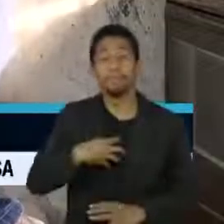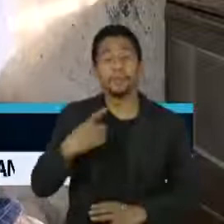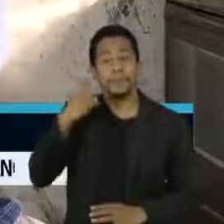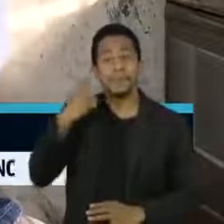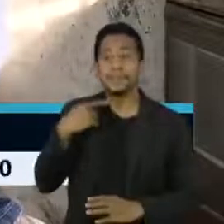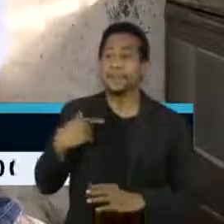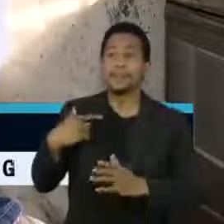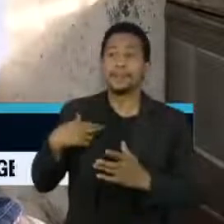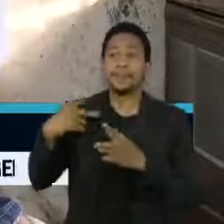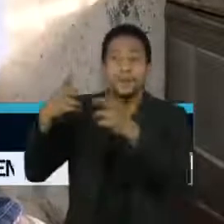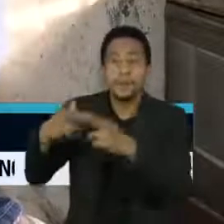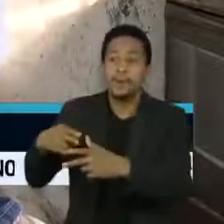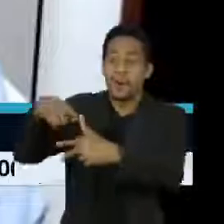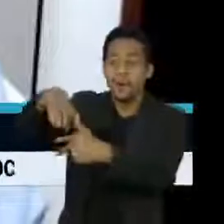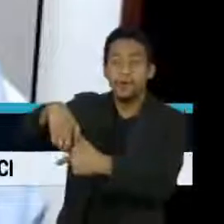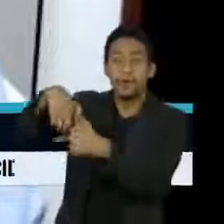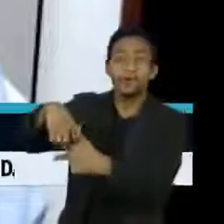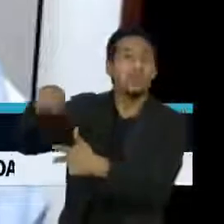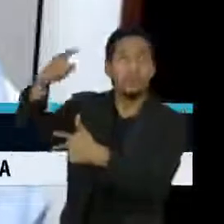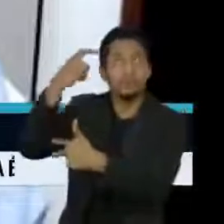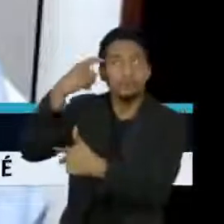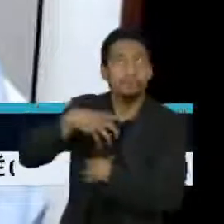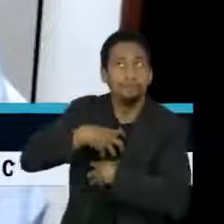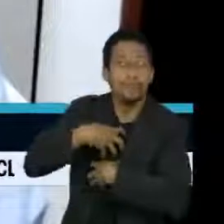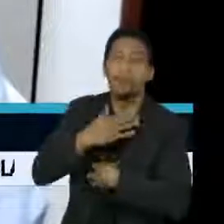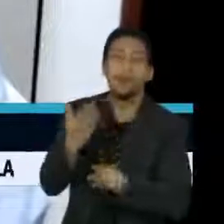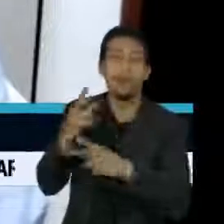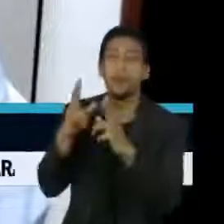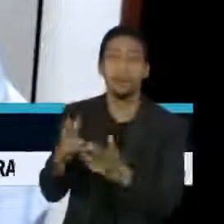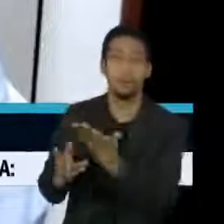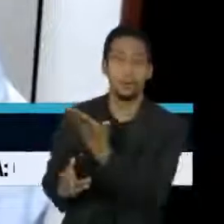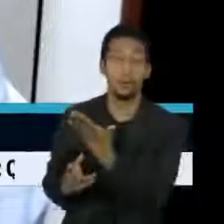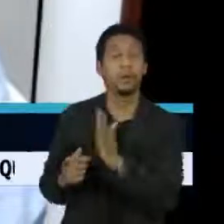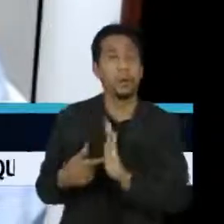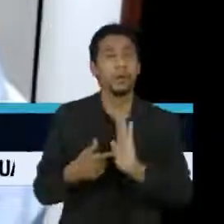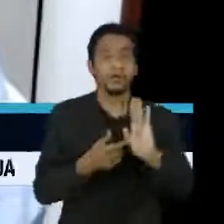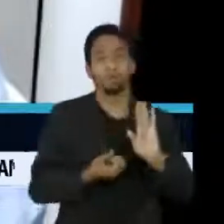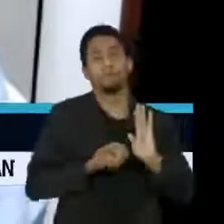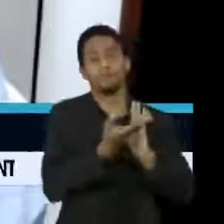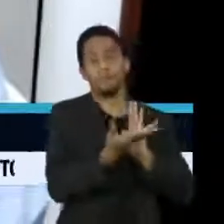morte ia ser igual do George. Para mim, esse caso ele explicita a